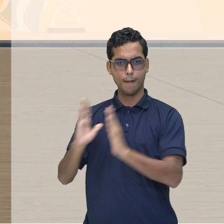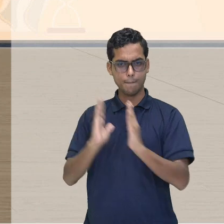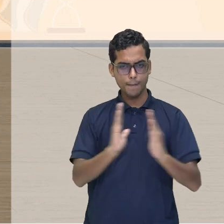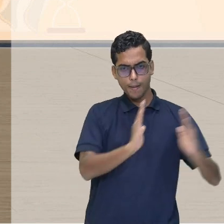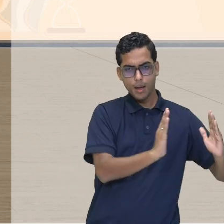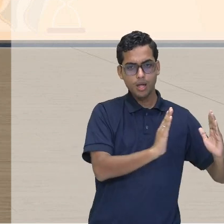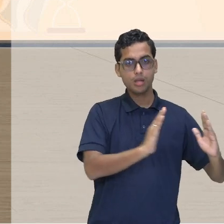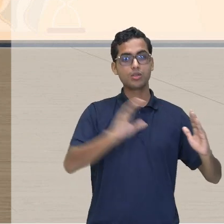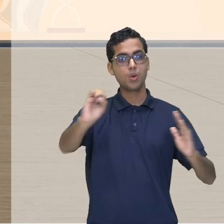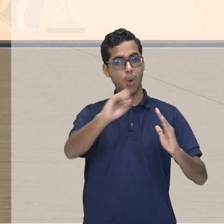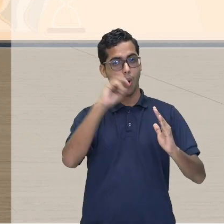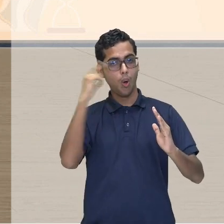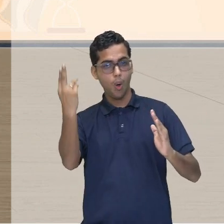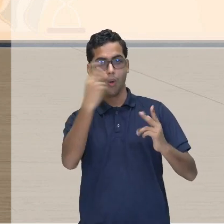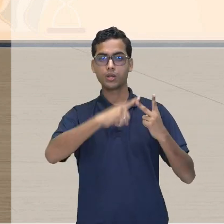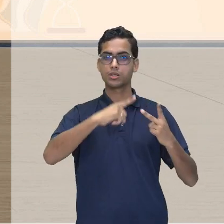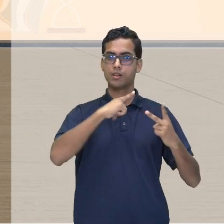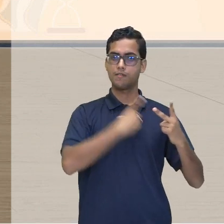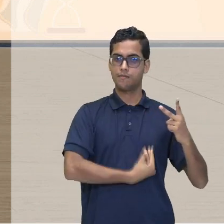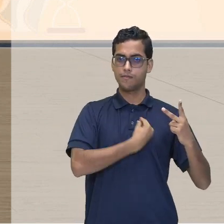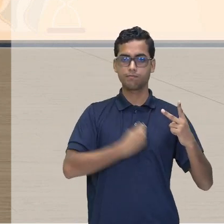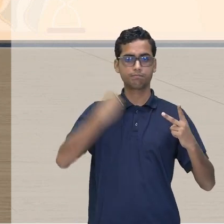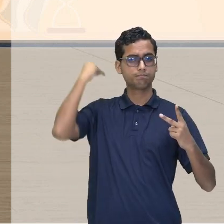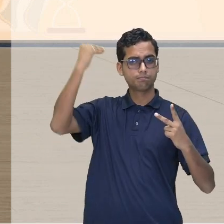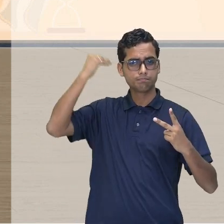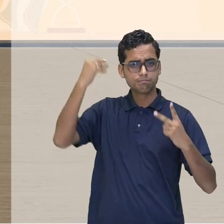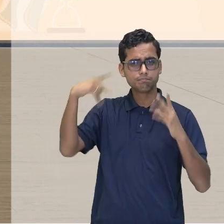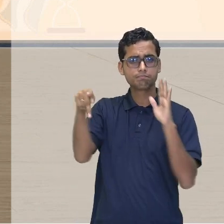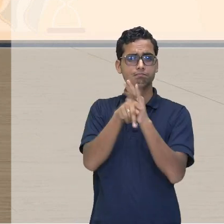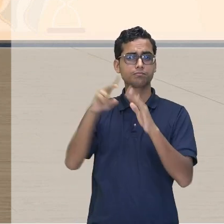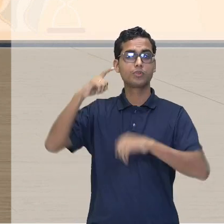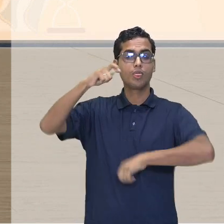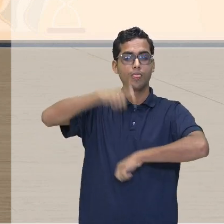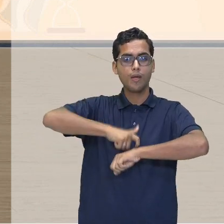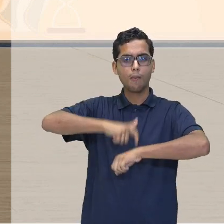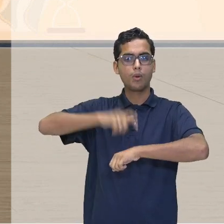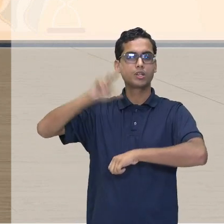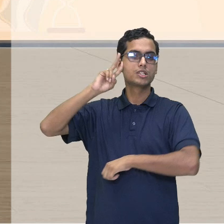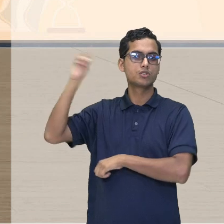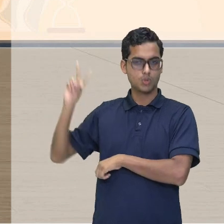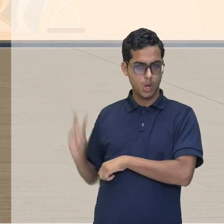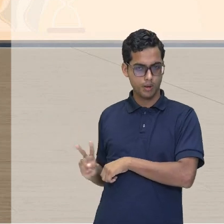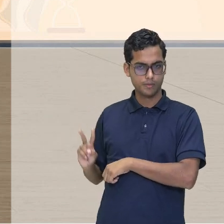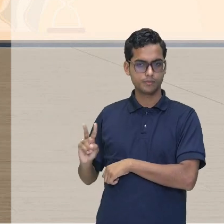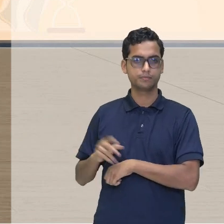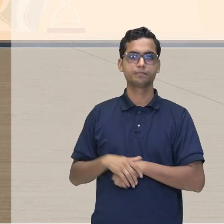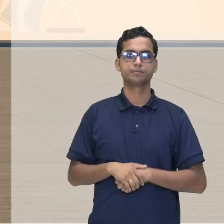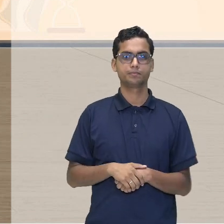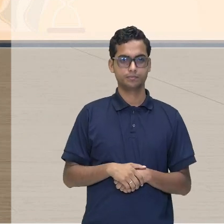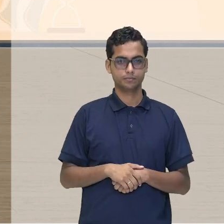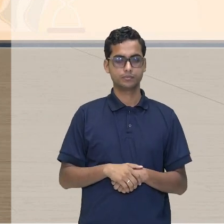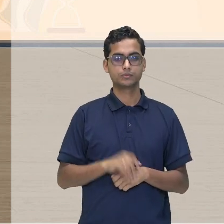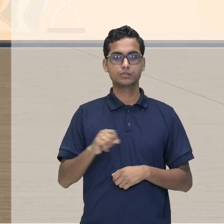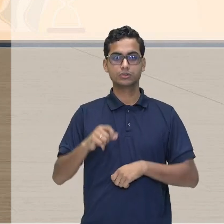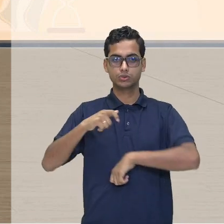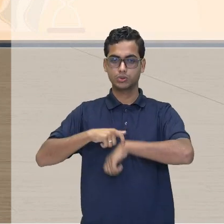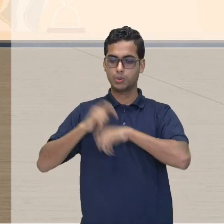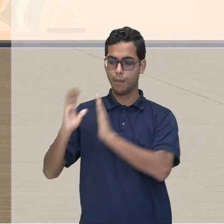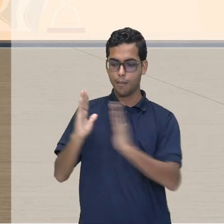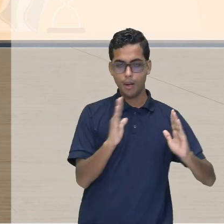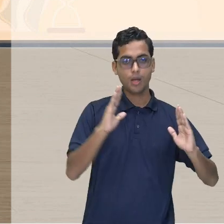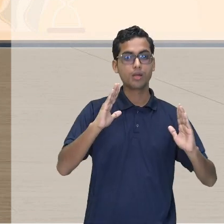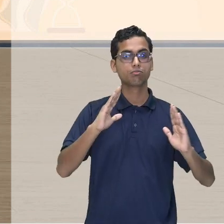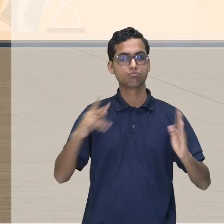ser vivido, que é o chamado tempo histórico, ou seja, onde a passagem do tempo é definida pelos eventos históricos